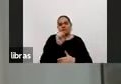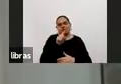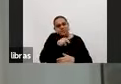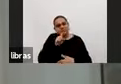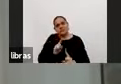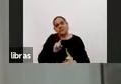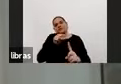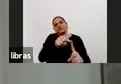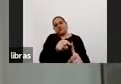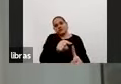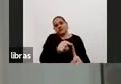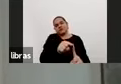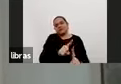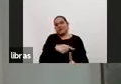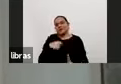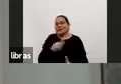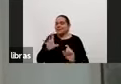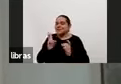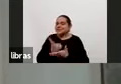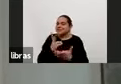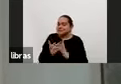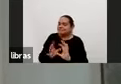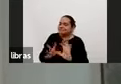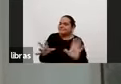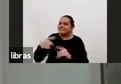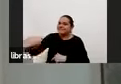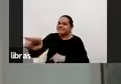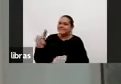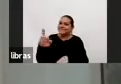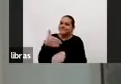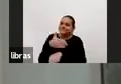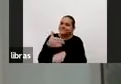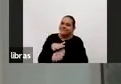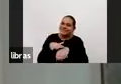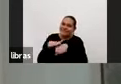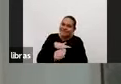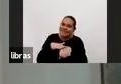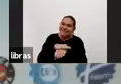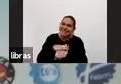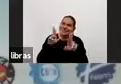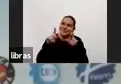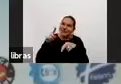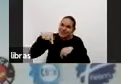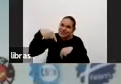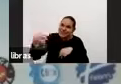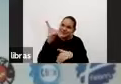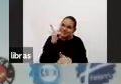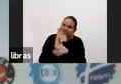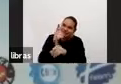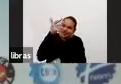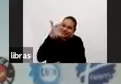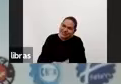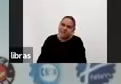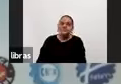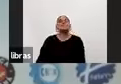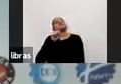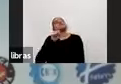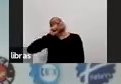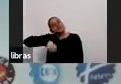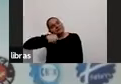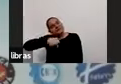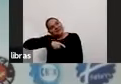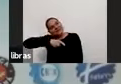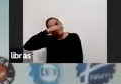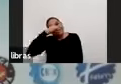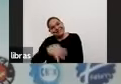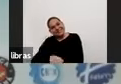estamos sempre à disposição e esperamos mais uma vez, em qualquer momento, nos encontrarmos novamente. Ah, com certeza vamos, né? Eu sempre comento aqui